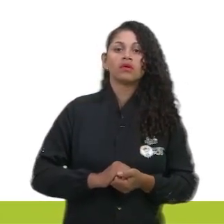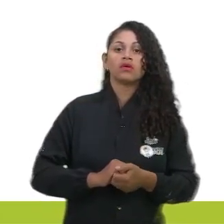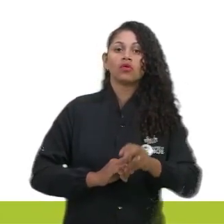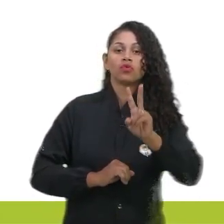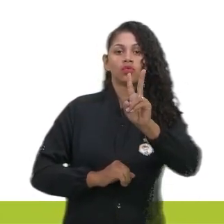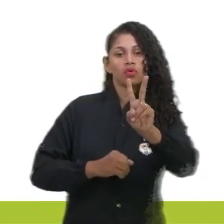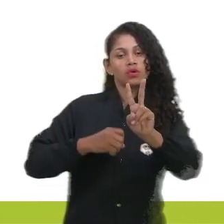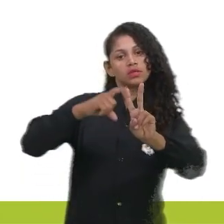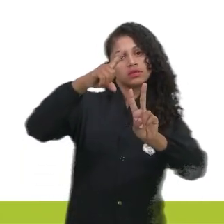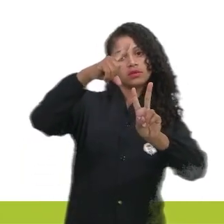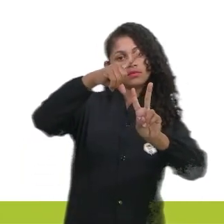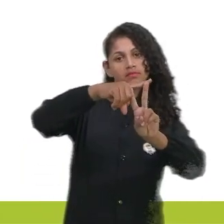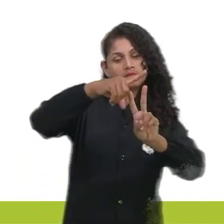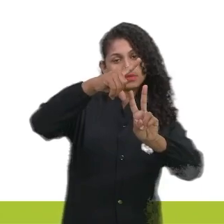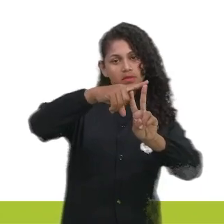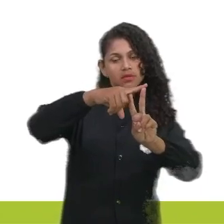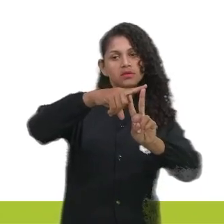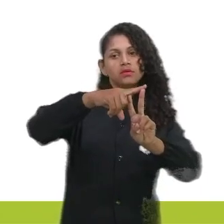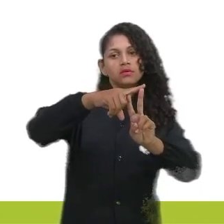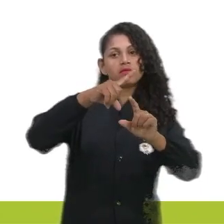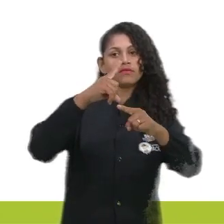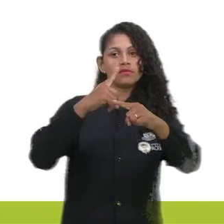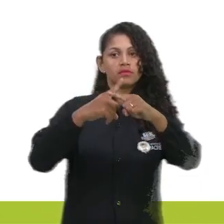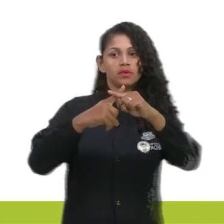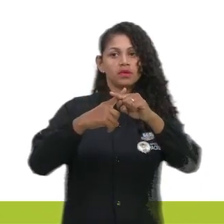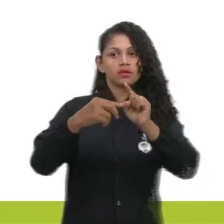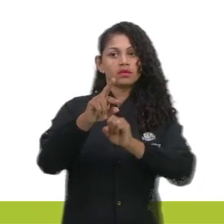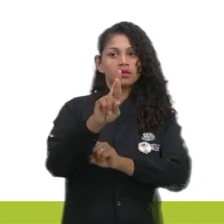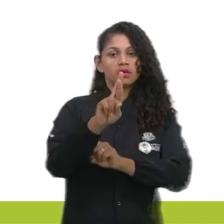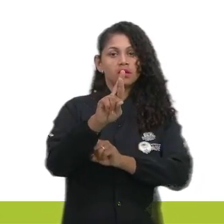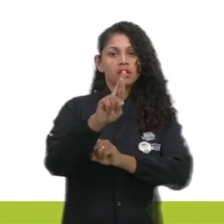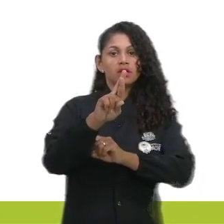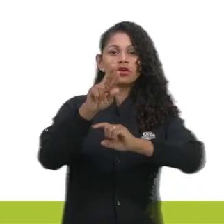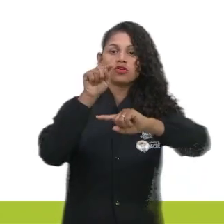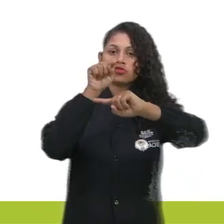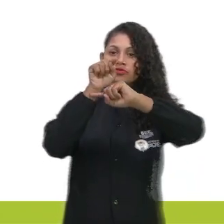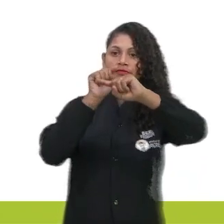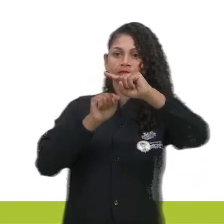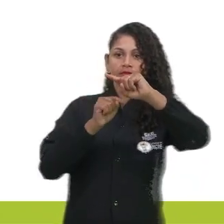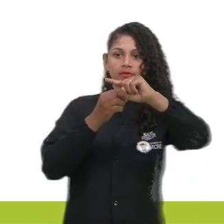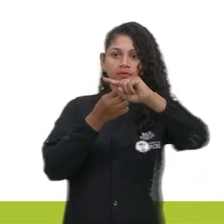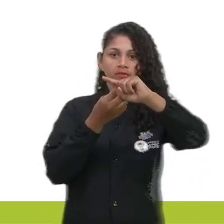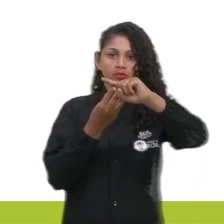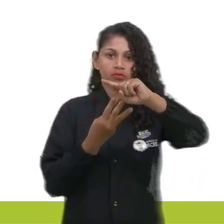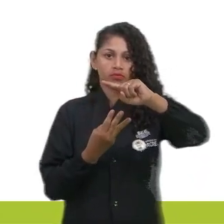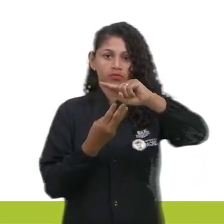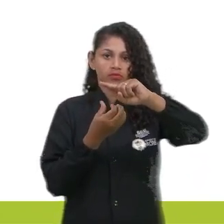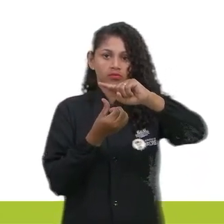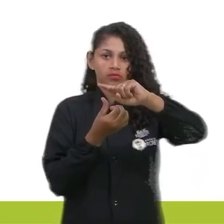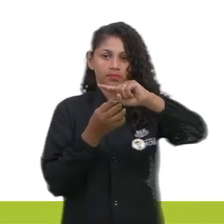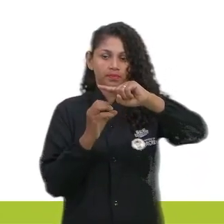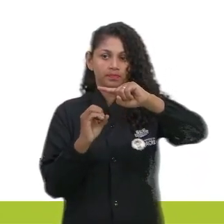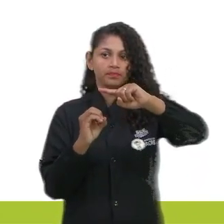2π vezes o raio, dividido para 360, vezes